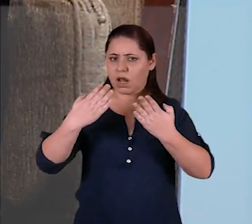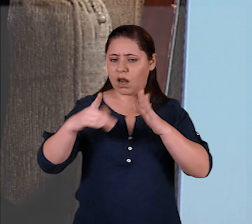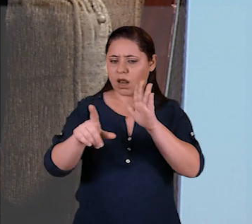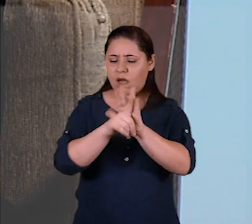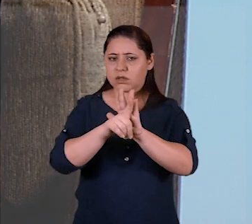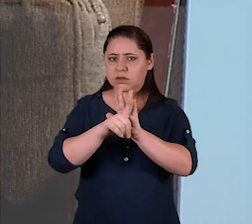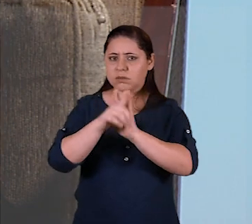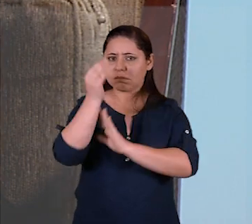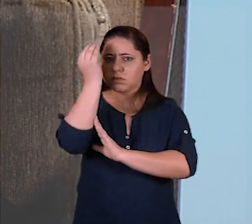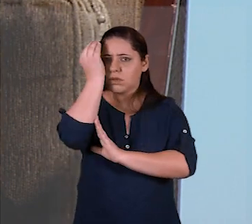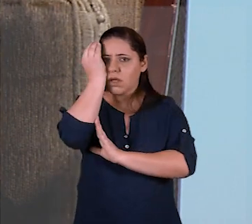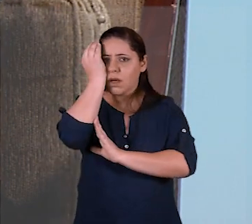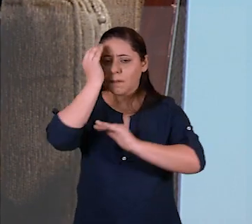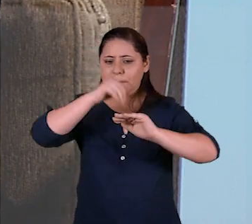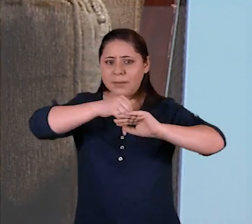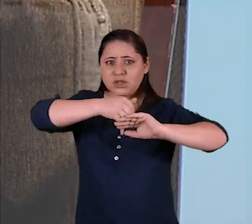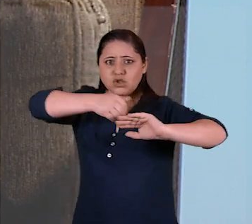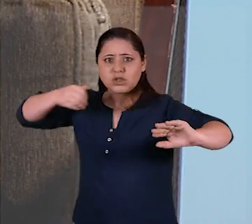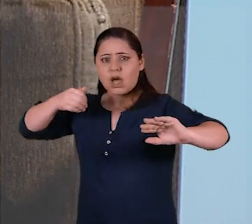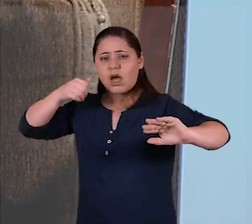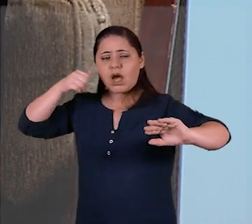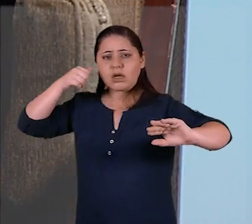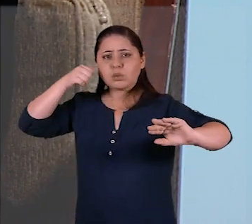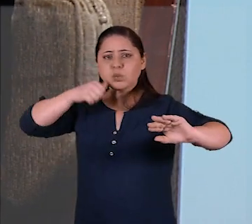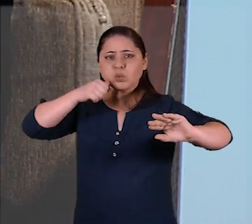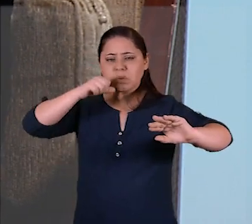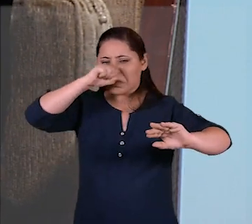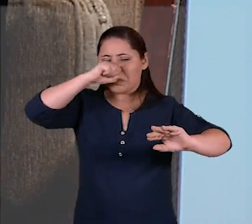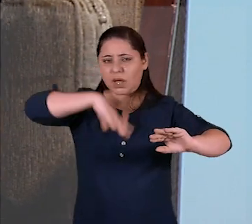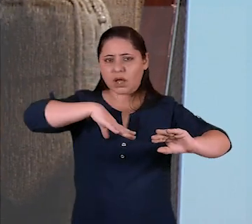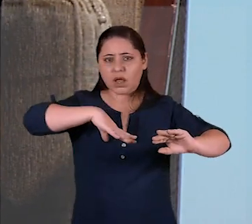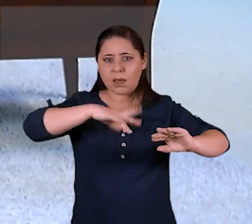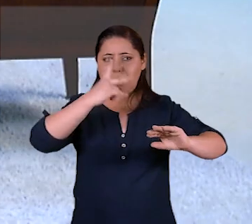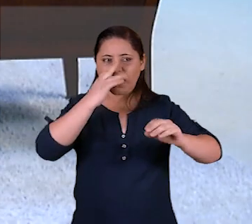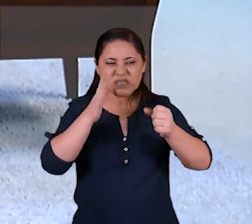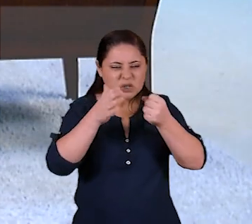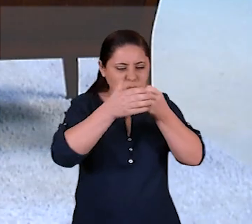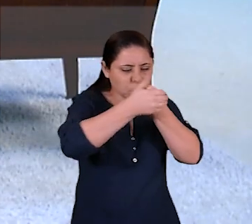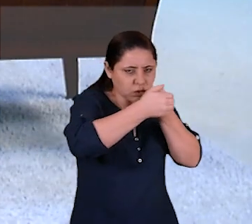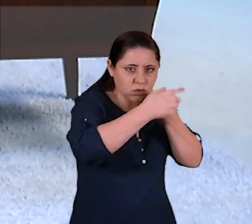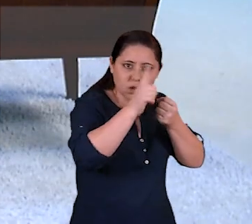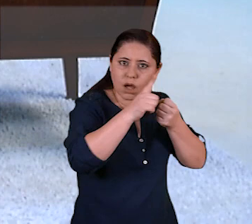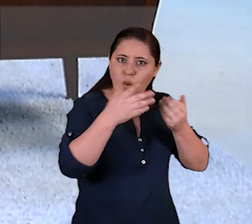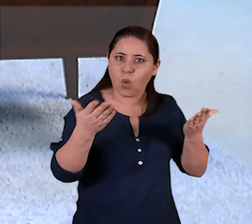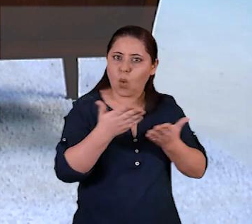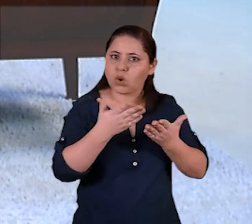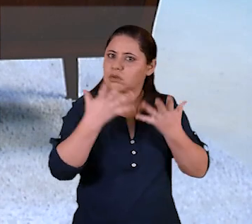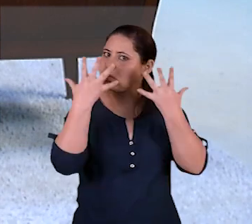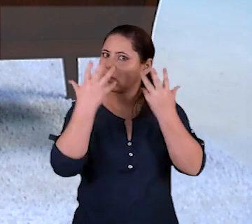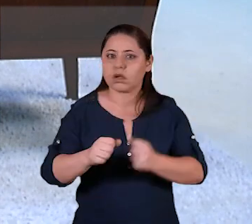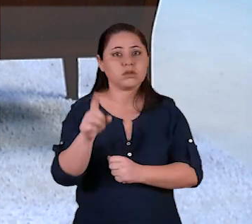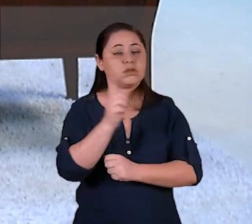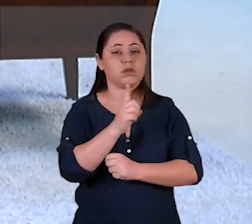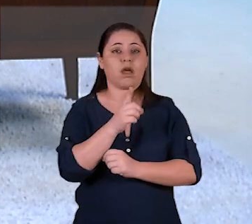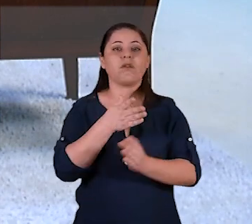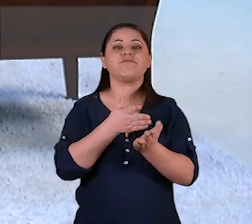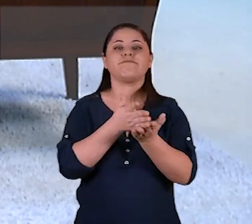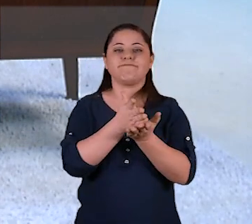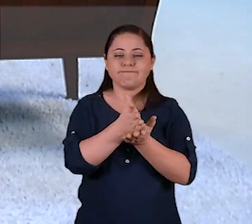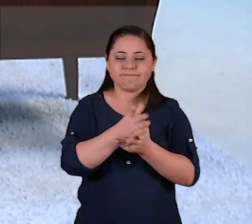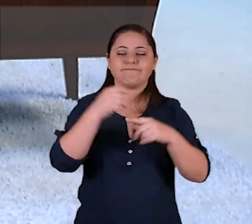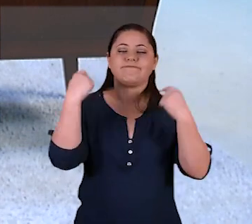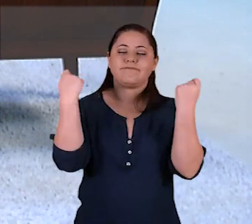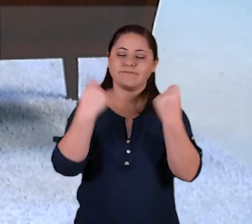Penha principalmente para tirar a violência contra a mulher da invisibilidade. Hoje é menos tolerada, né, do que antigamente. Ainda temos um caminho a